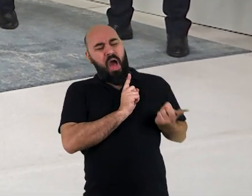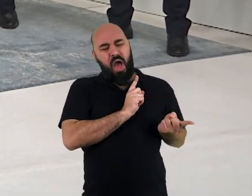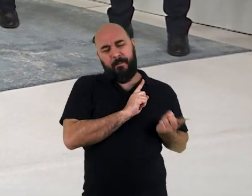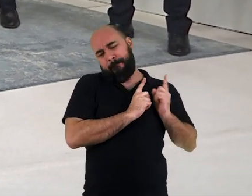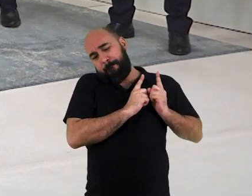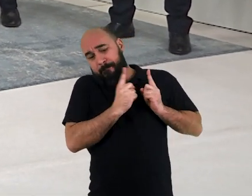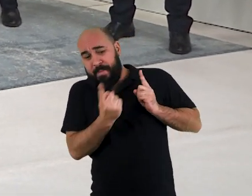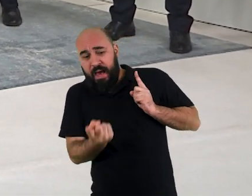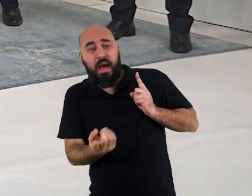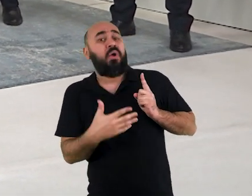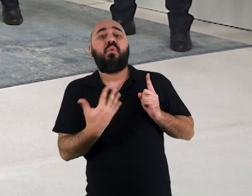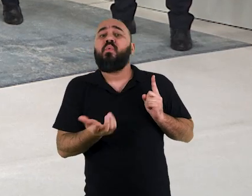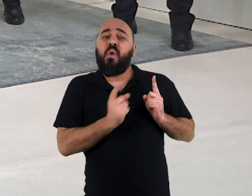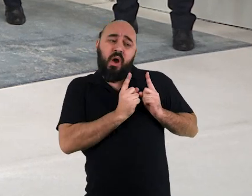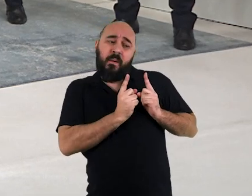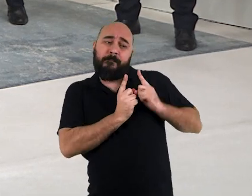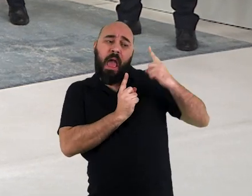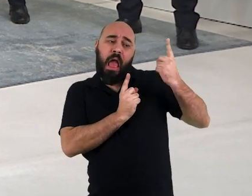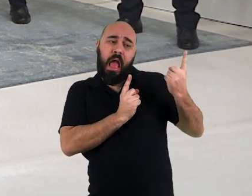outro